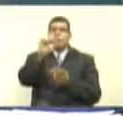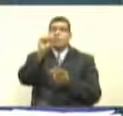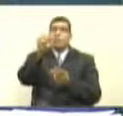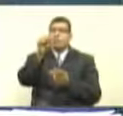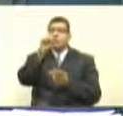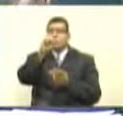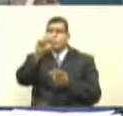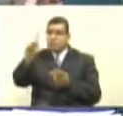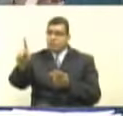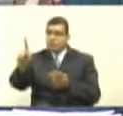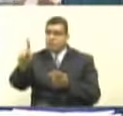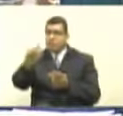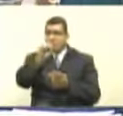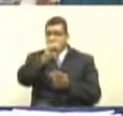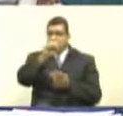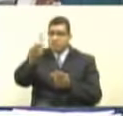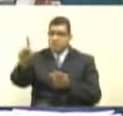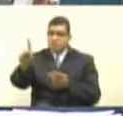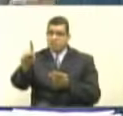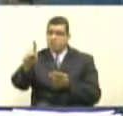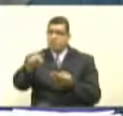que receberão